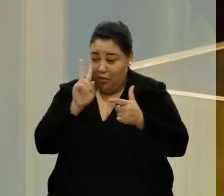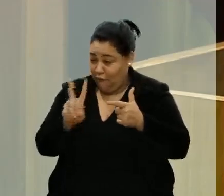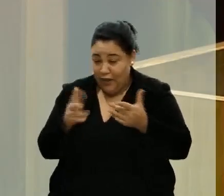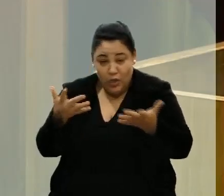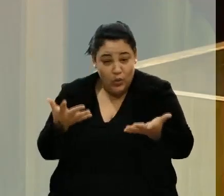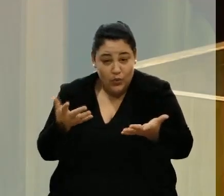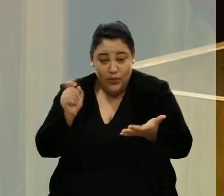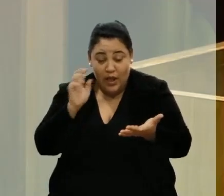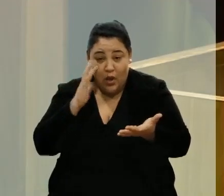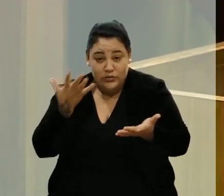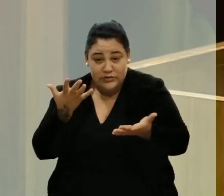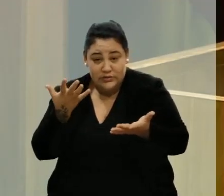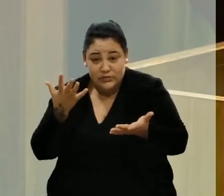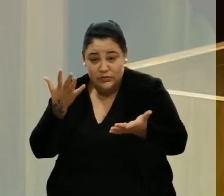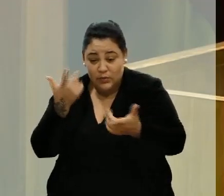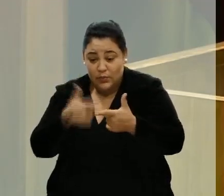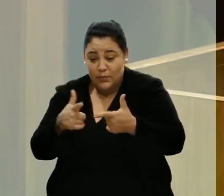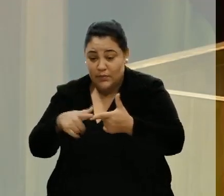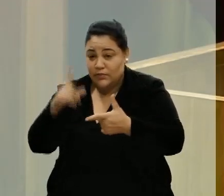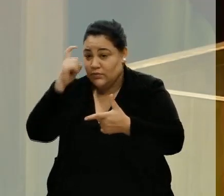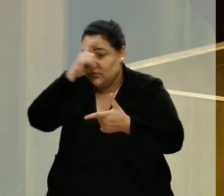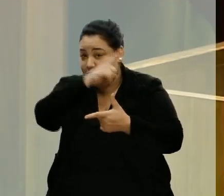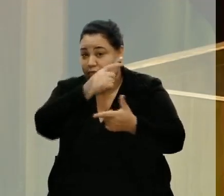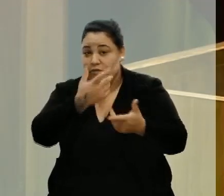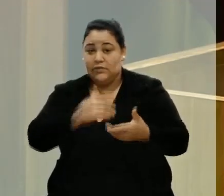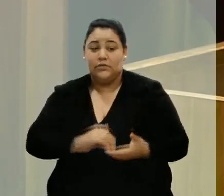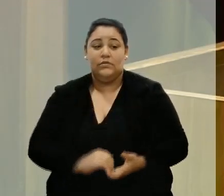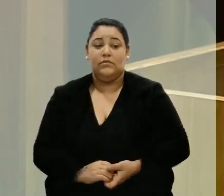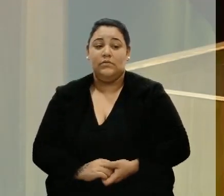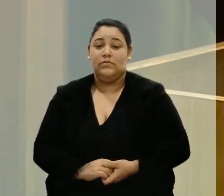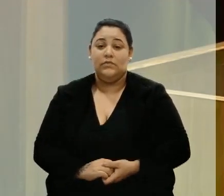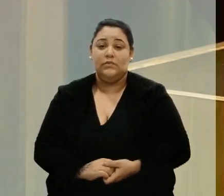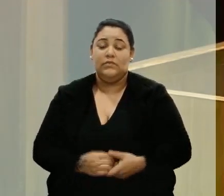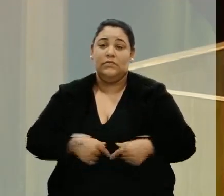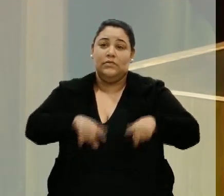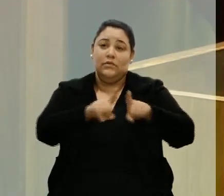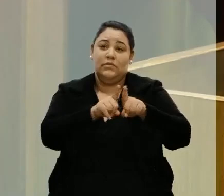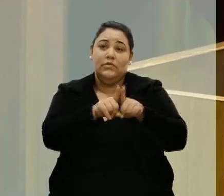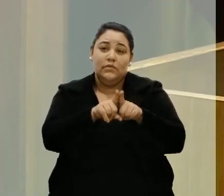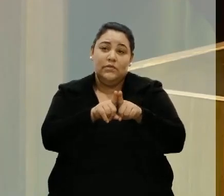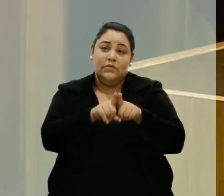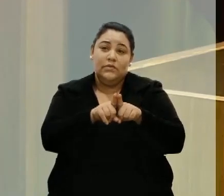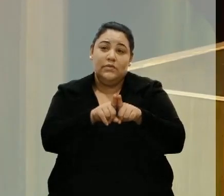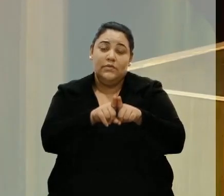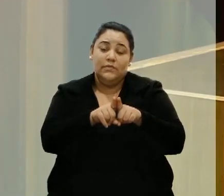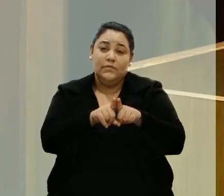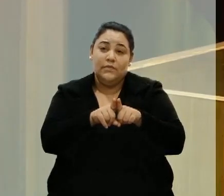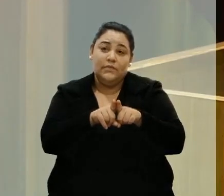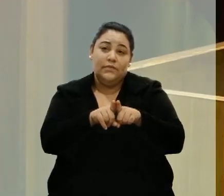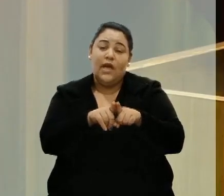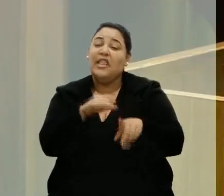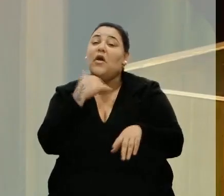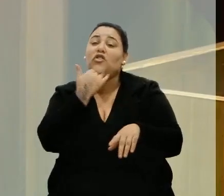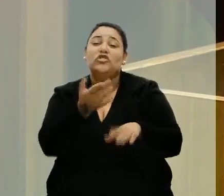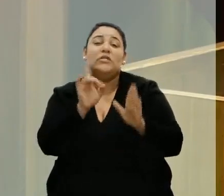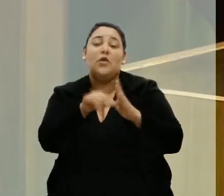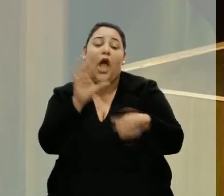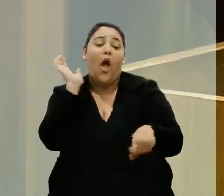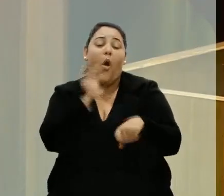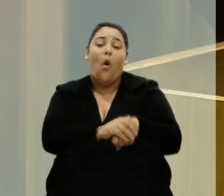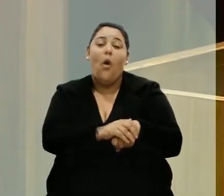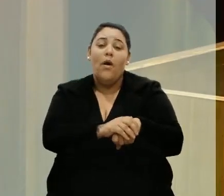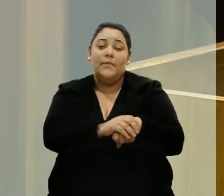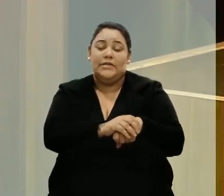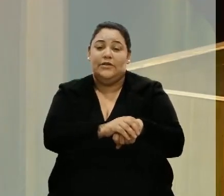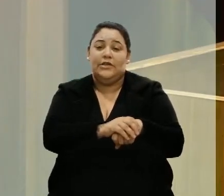é nobre. Depois que dá uma tragédia, cai uma criança ali no valo e morre, daí não adianta, daí é culpa do prefeito, é culpa